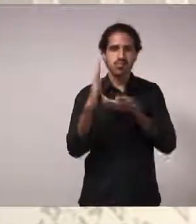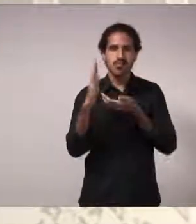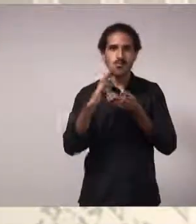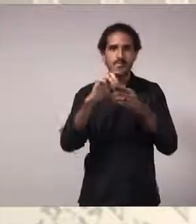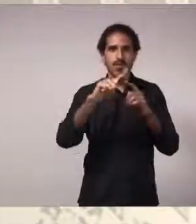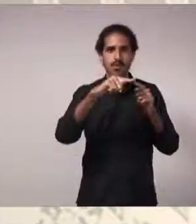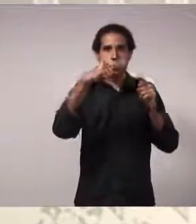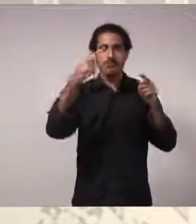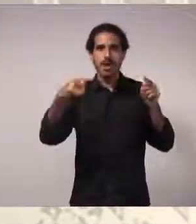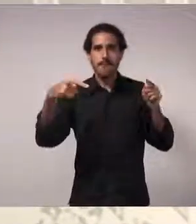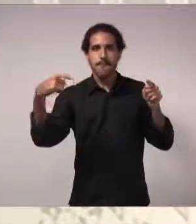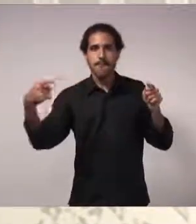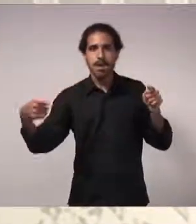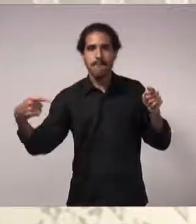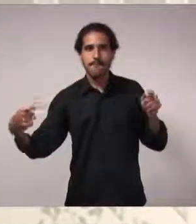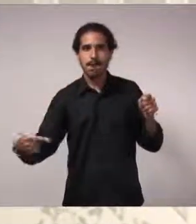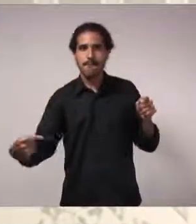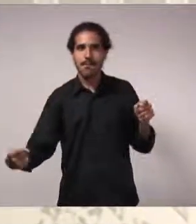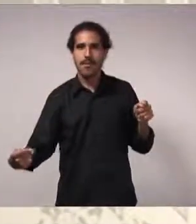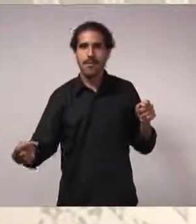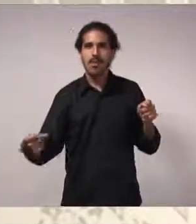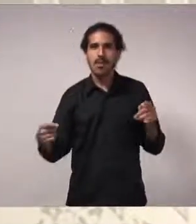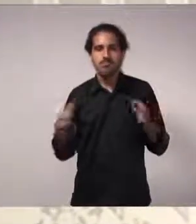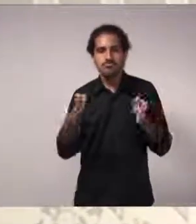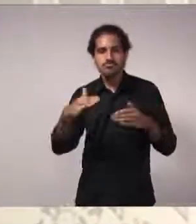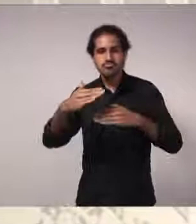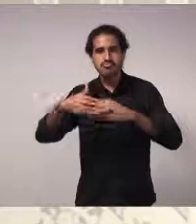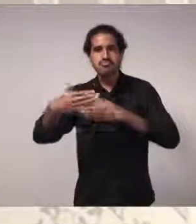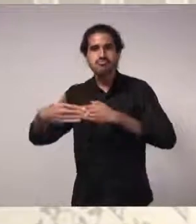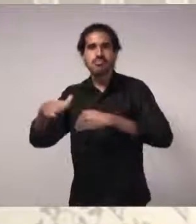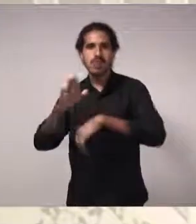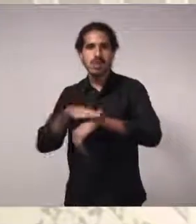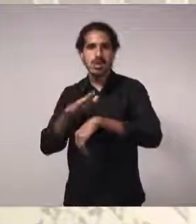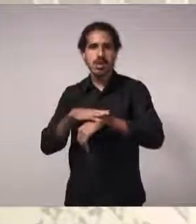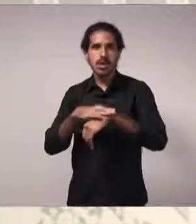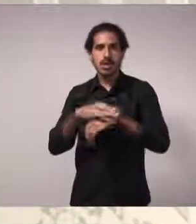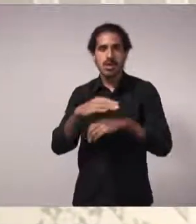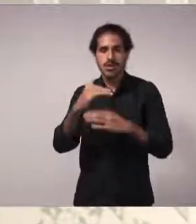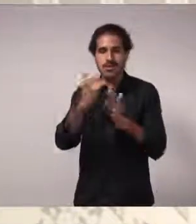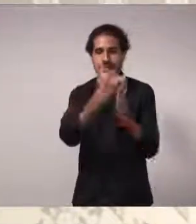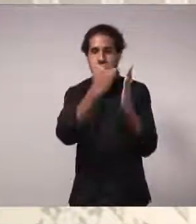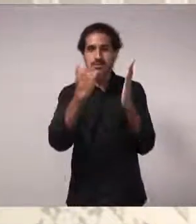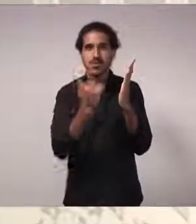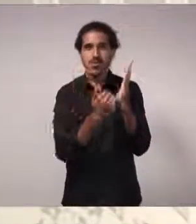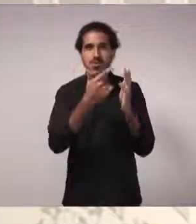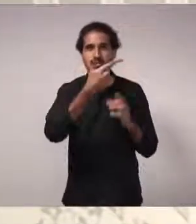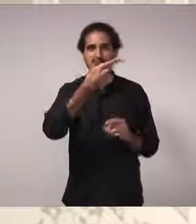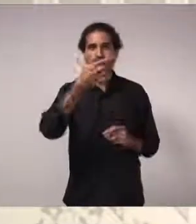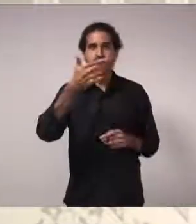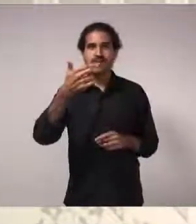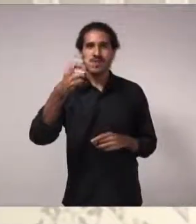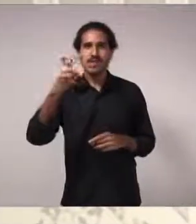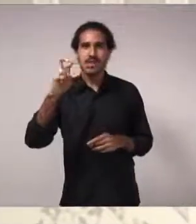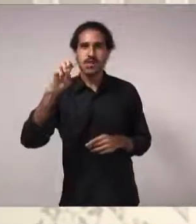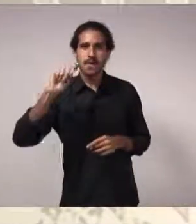essas medidas iniciais, eu vou depois mostrar quais foram, o consumo da Câmara caiu para 225 mil metros